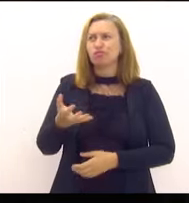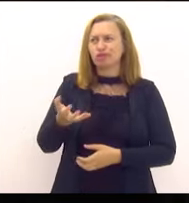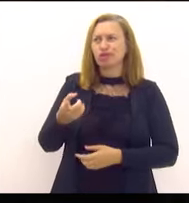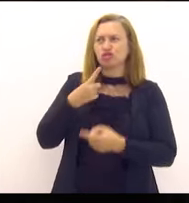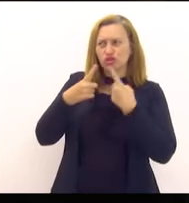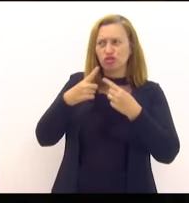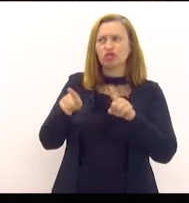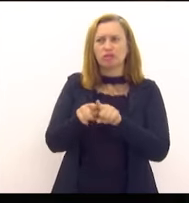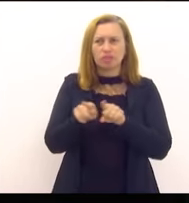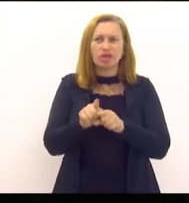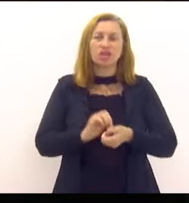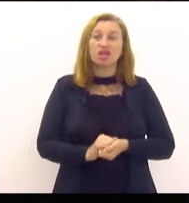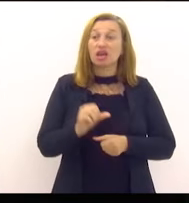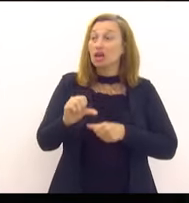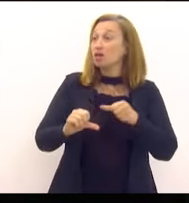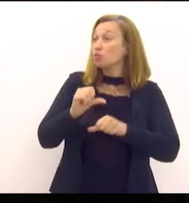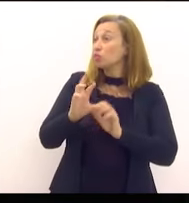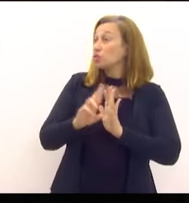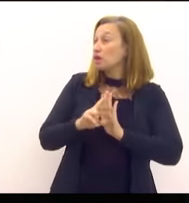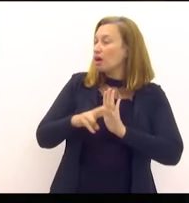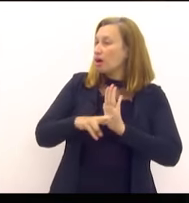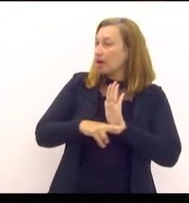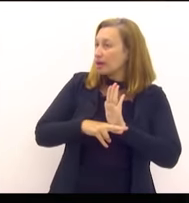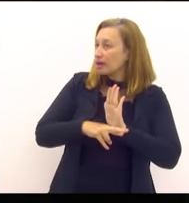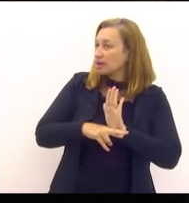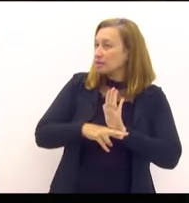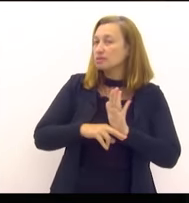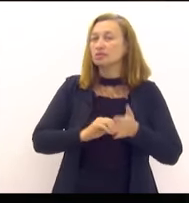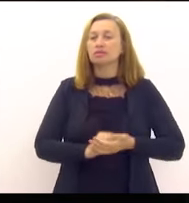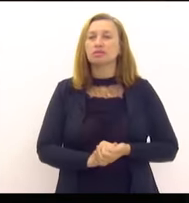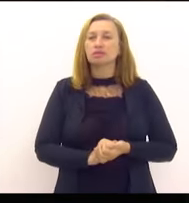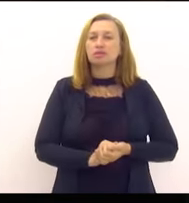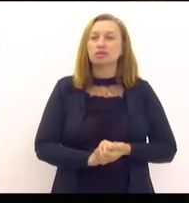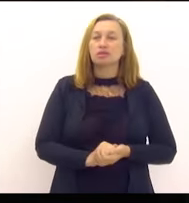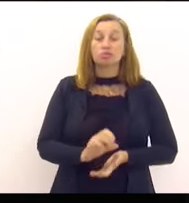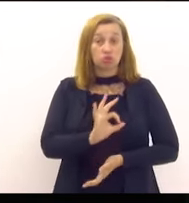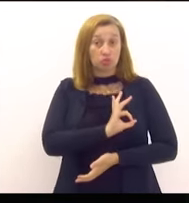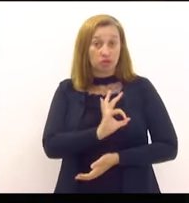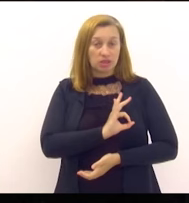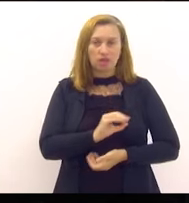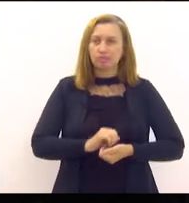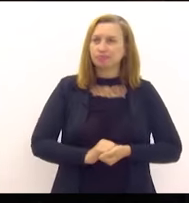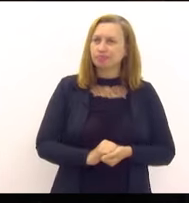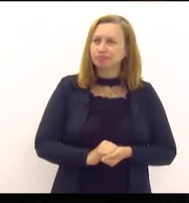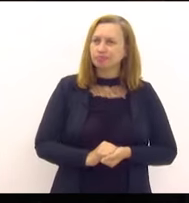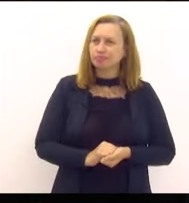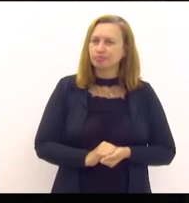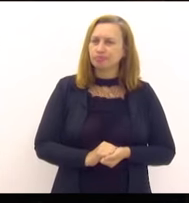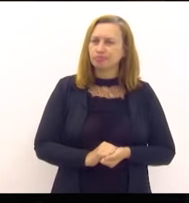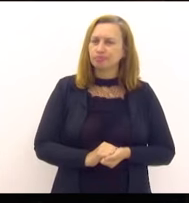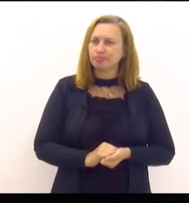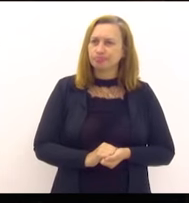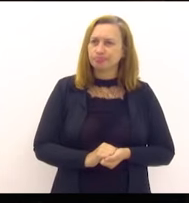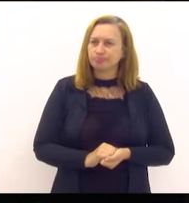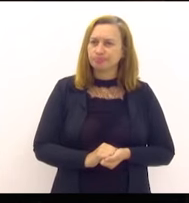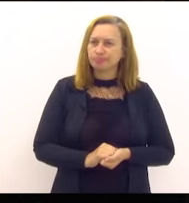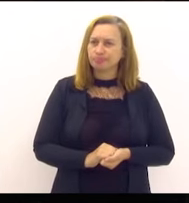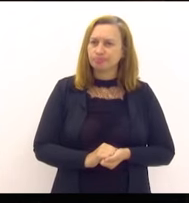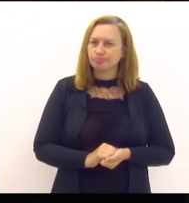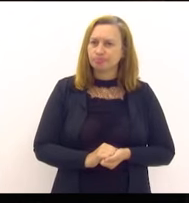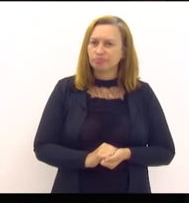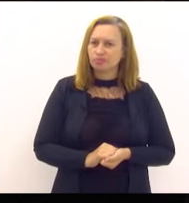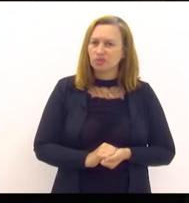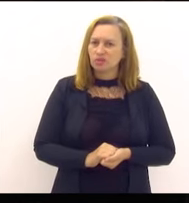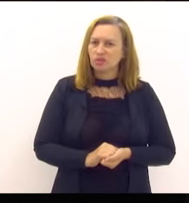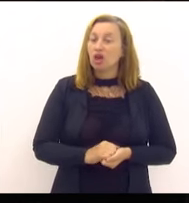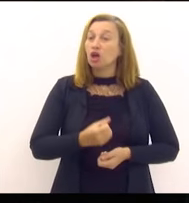discutir. Ele muda critério de pontuação para os policiais, dando uma pontuação mais